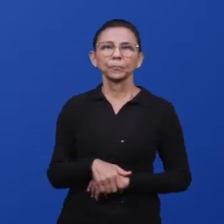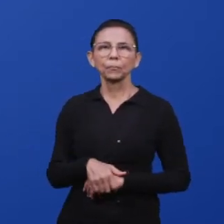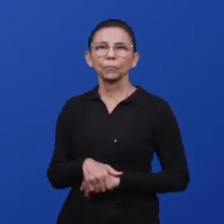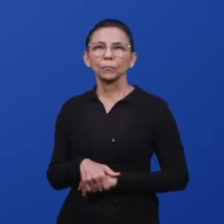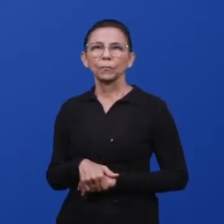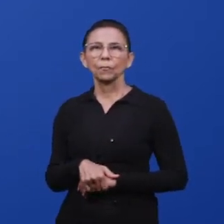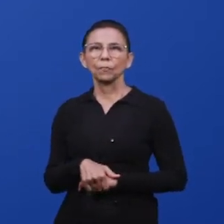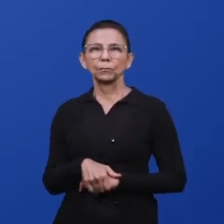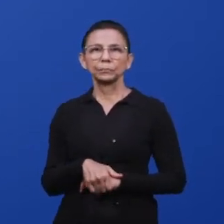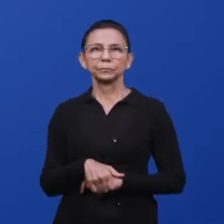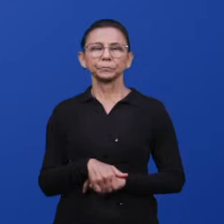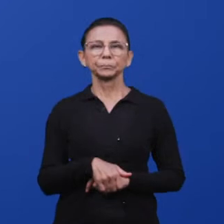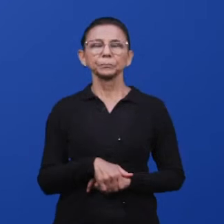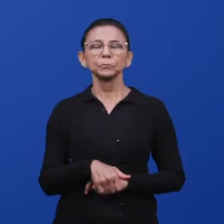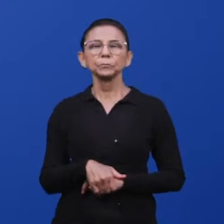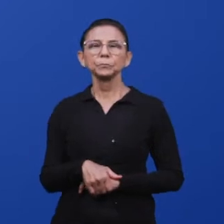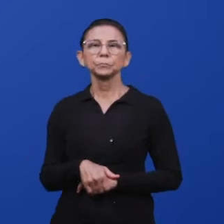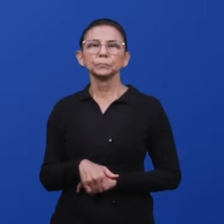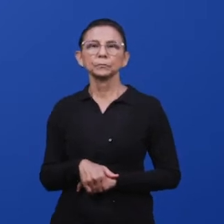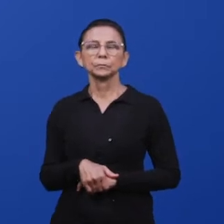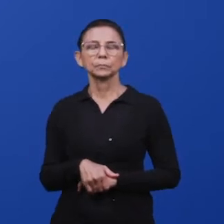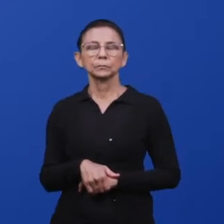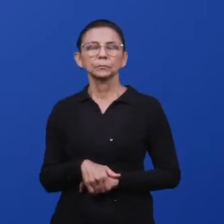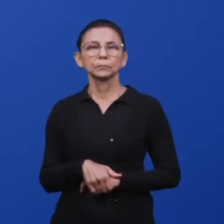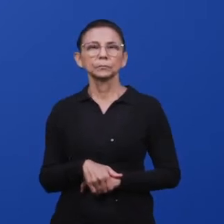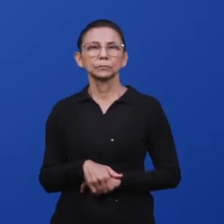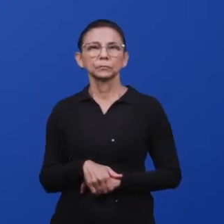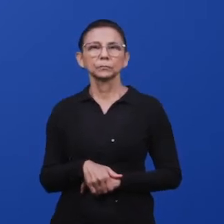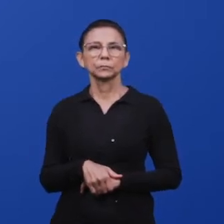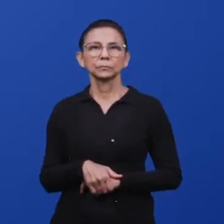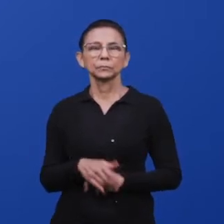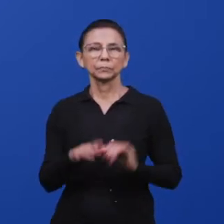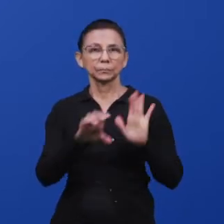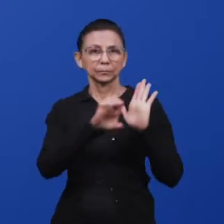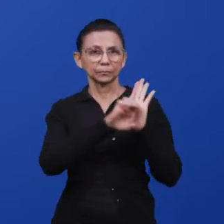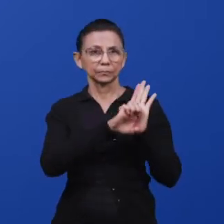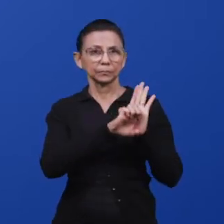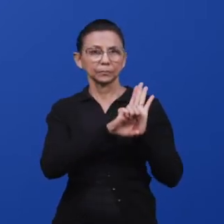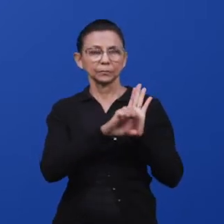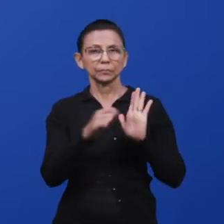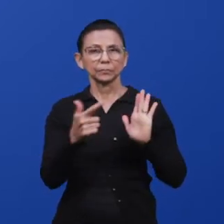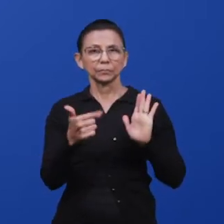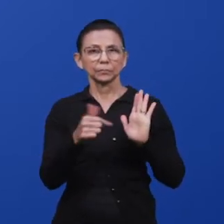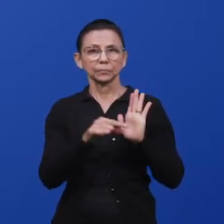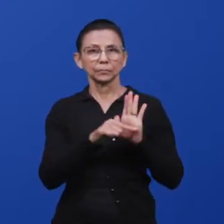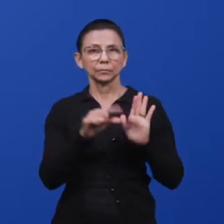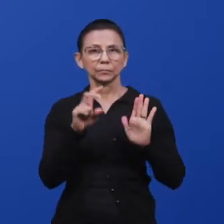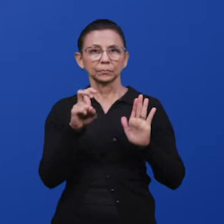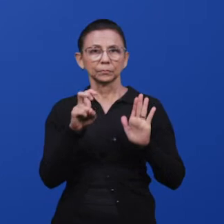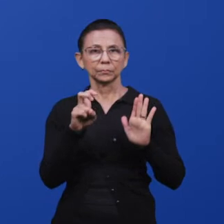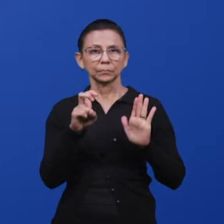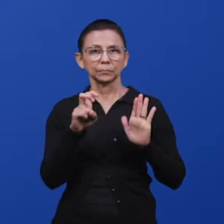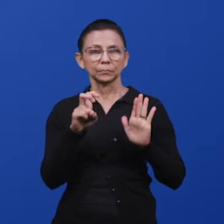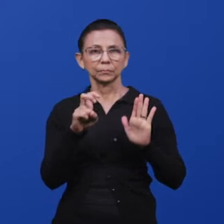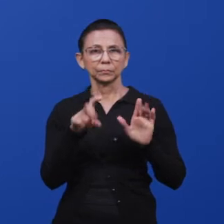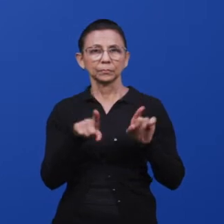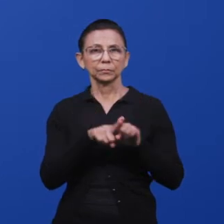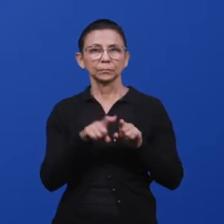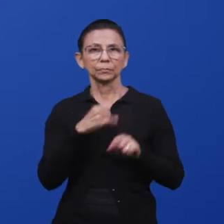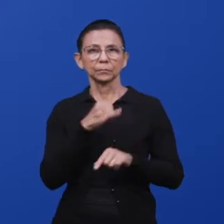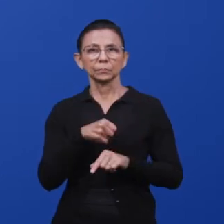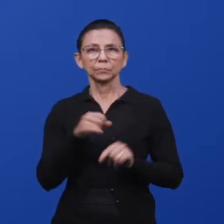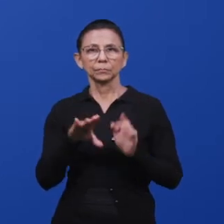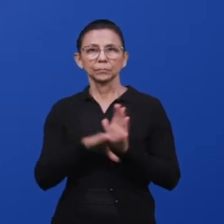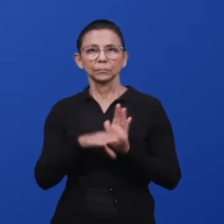responder a pergunta das crianças número 7. A pergunta está lá em Êxodo 12, 5 e lá em João